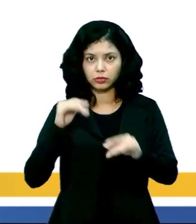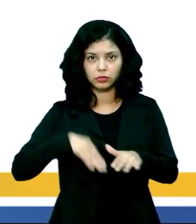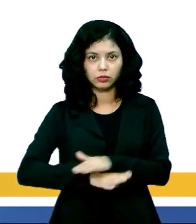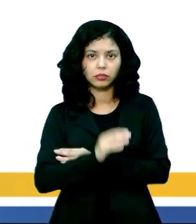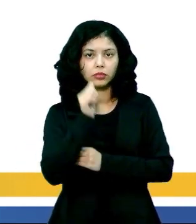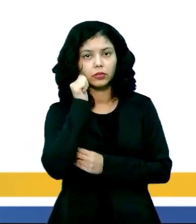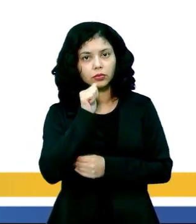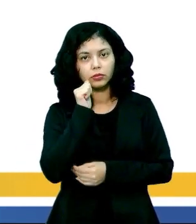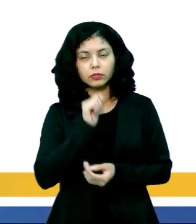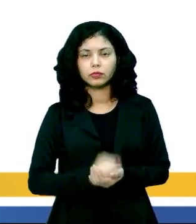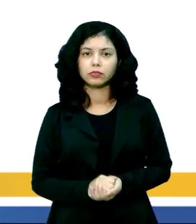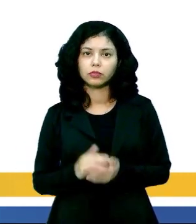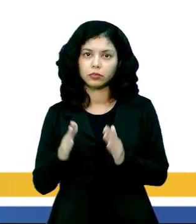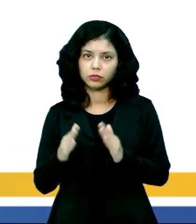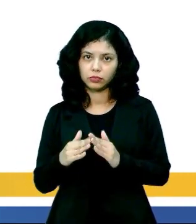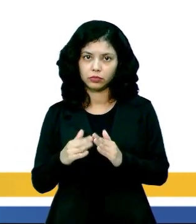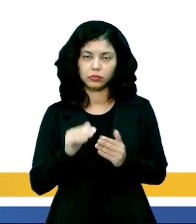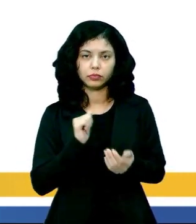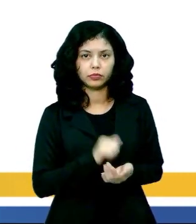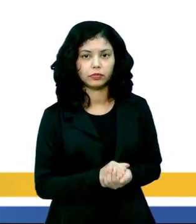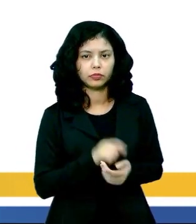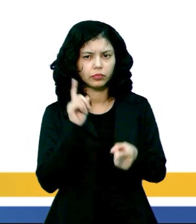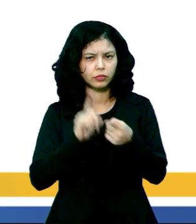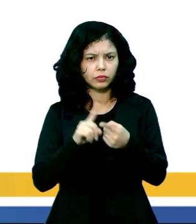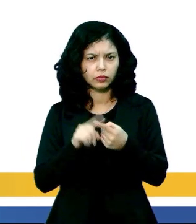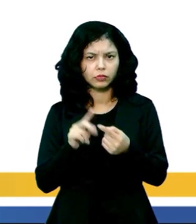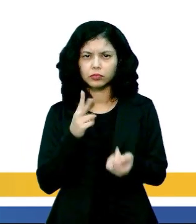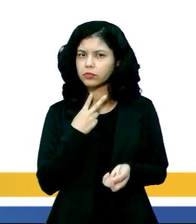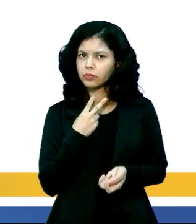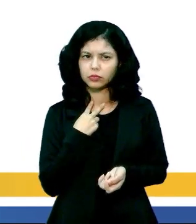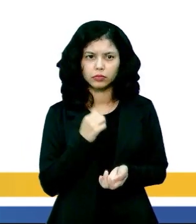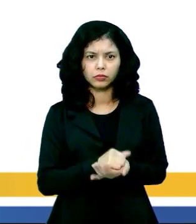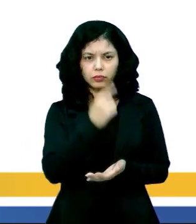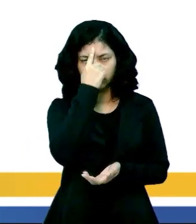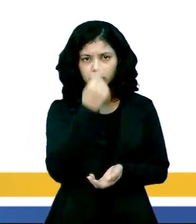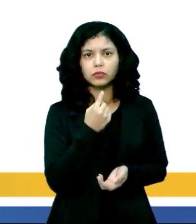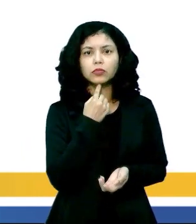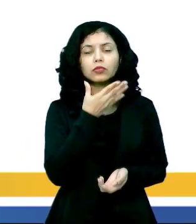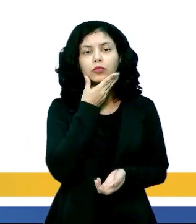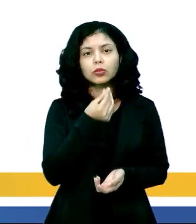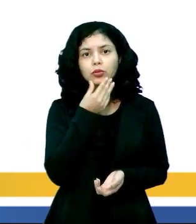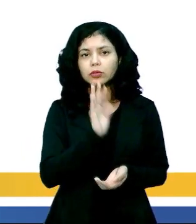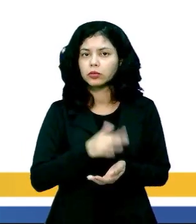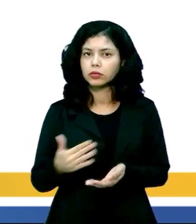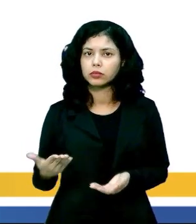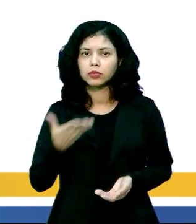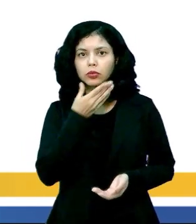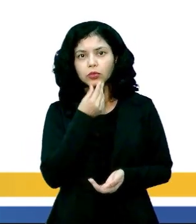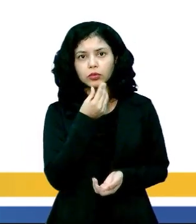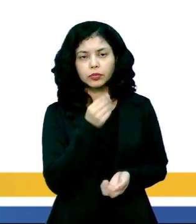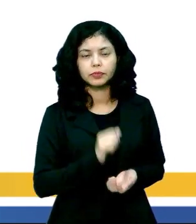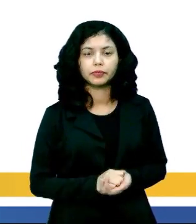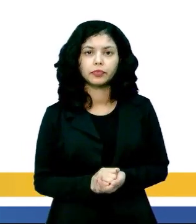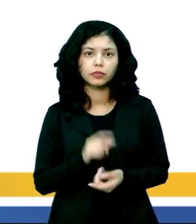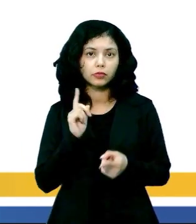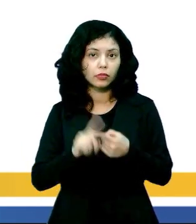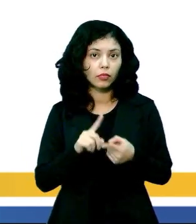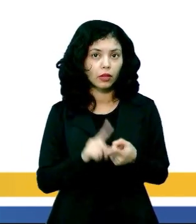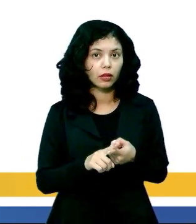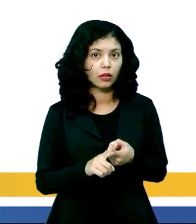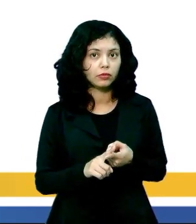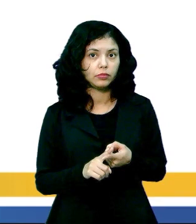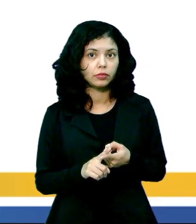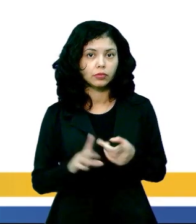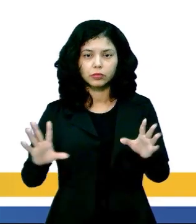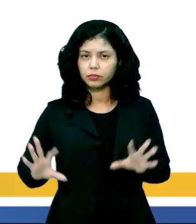à mulher as tarefas domésticas. Por que não poderia ser a figura de um homem enquanto astronauta? Né? Por que